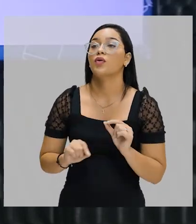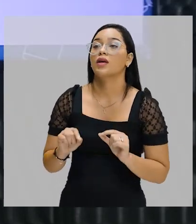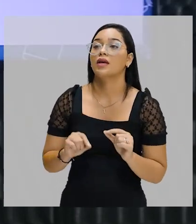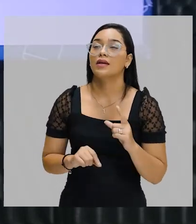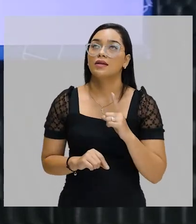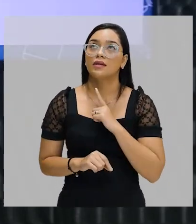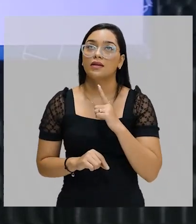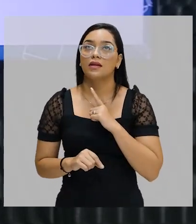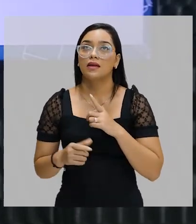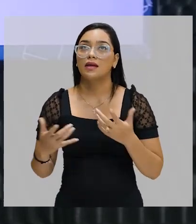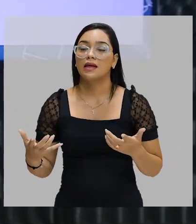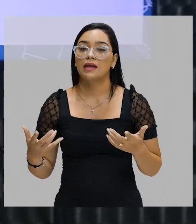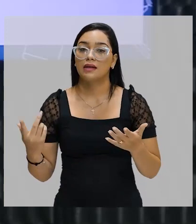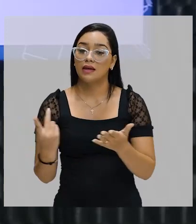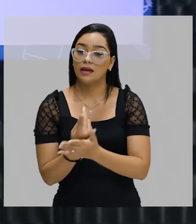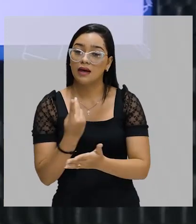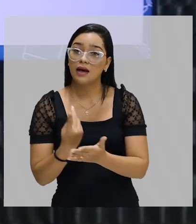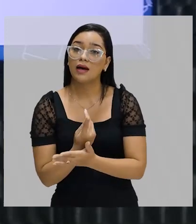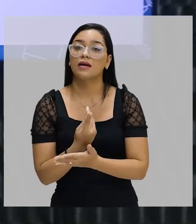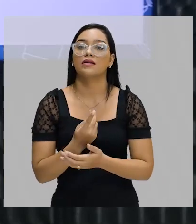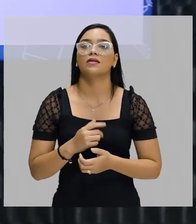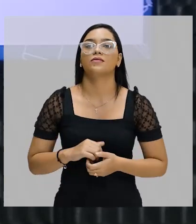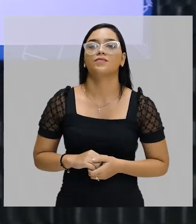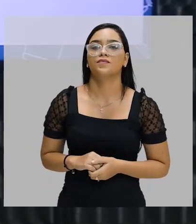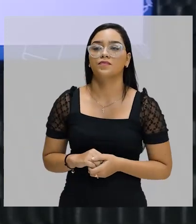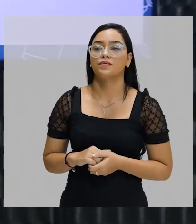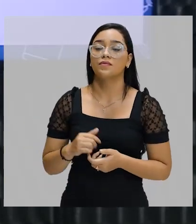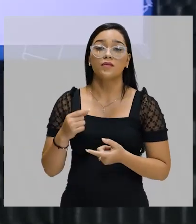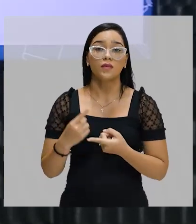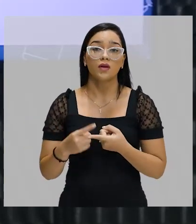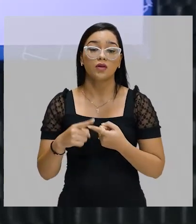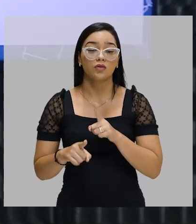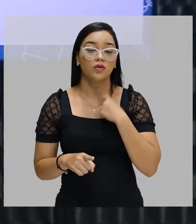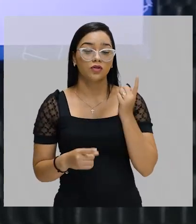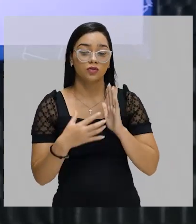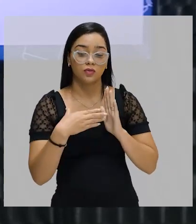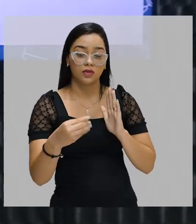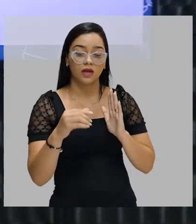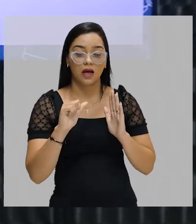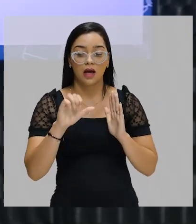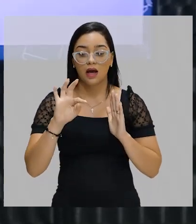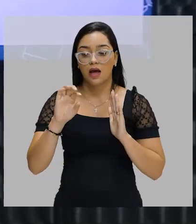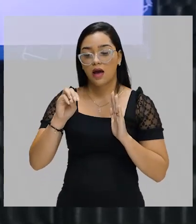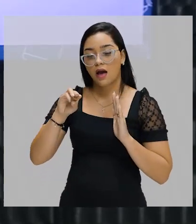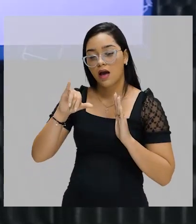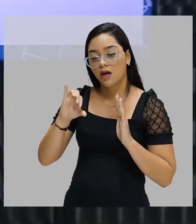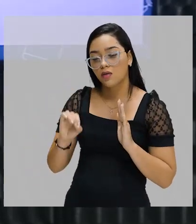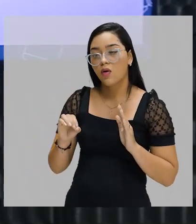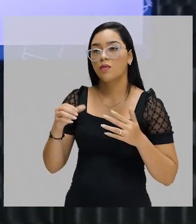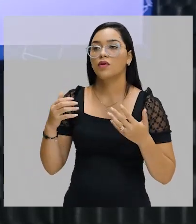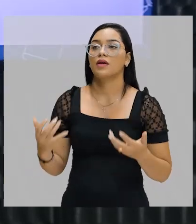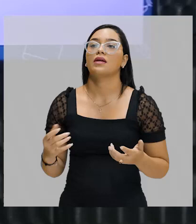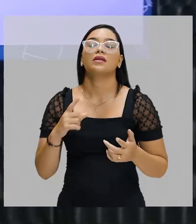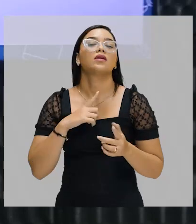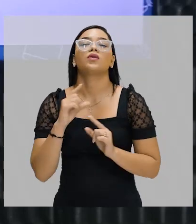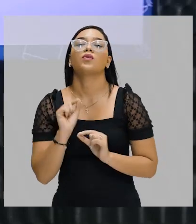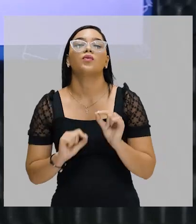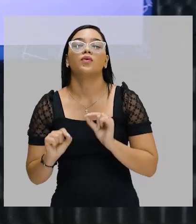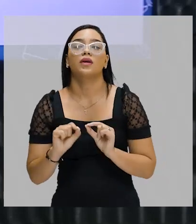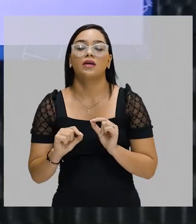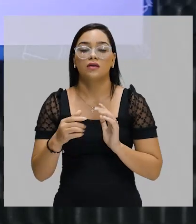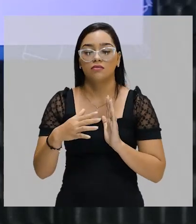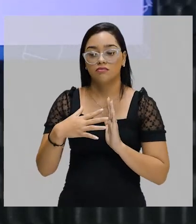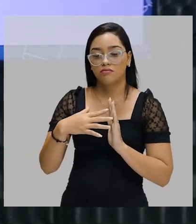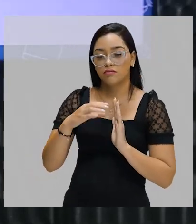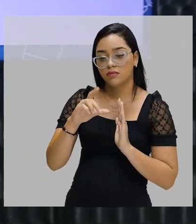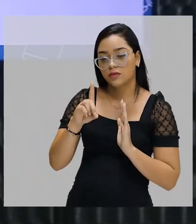de uma forma equivocada, tá certo? Porque o nosso modelo atômico, ele é um modelo atômico que ele é